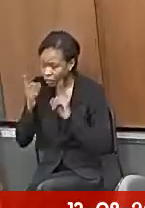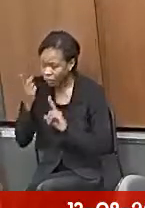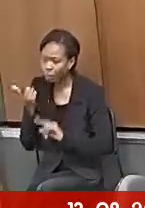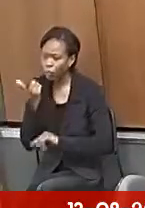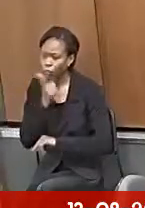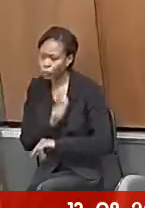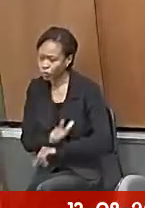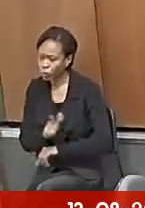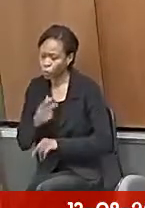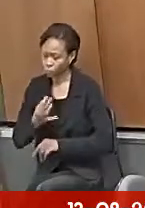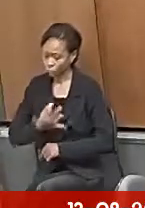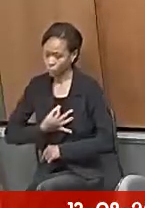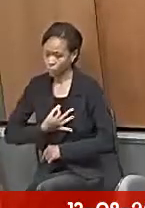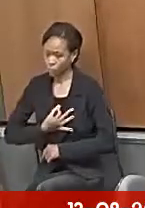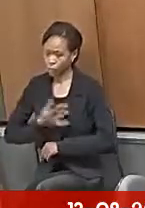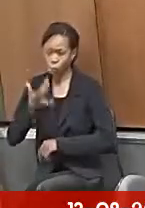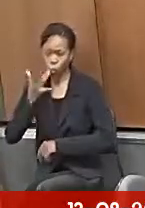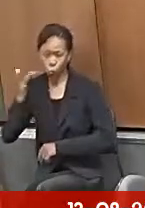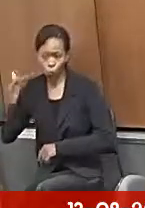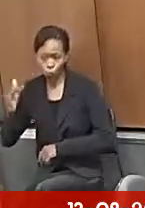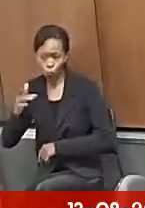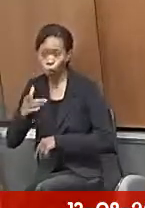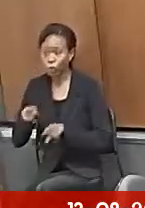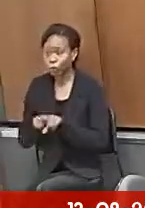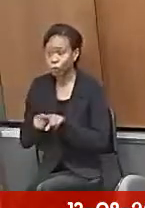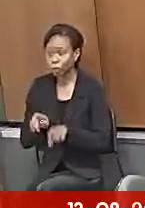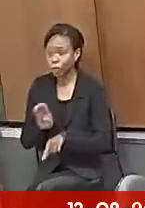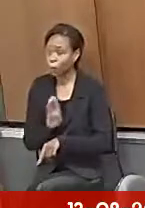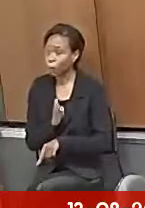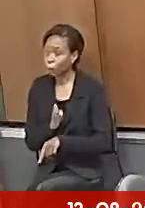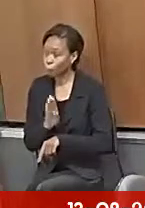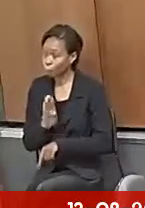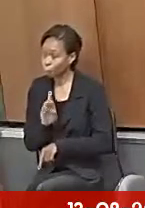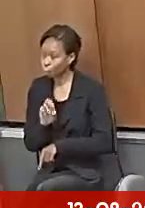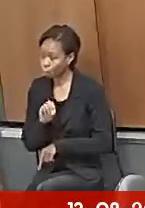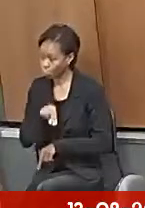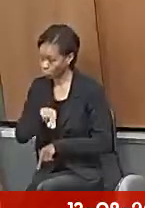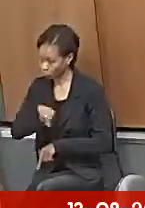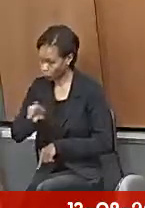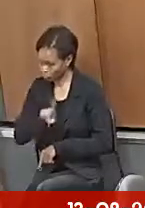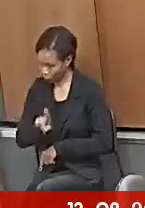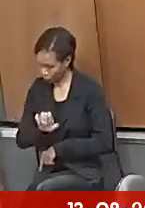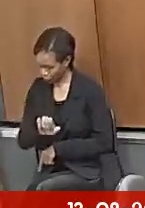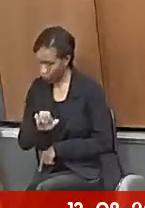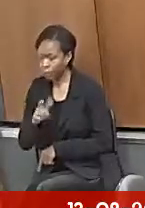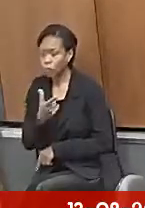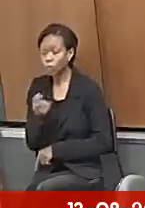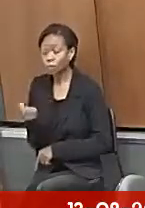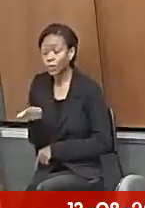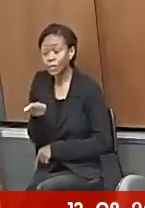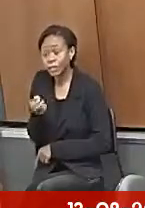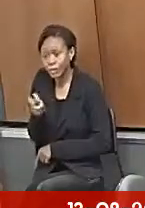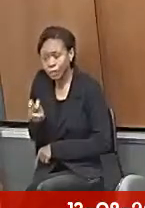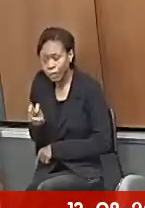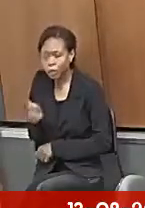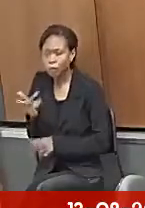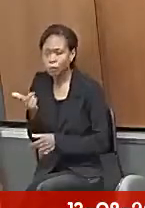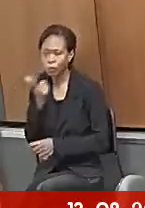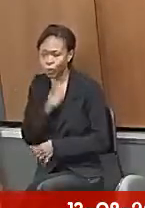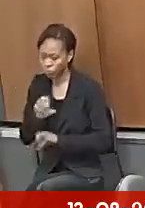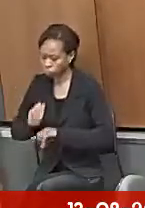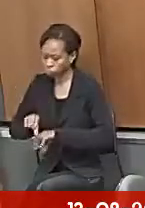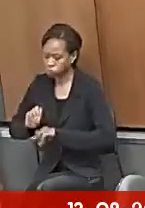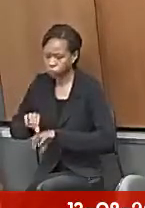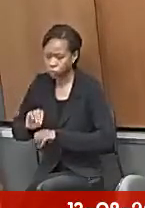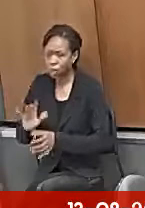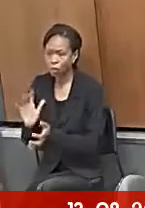nas simples e ouro nas duplas 2015 deputados deputado se tornou técnico da equipe masculina nos